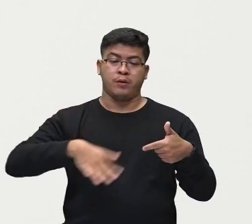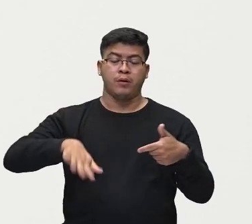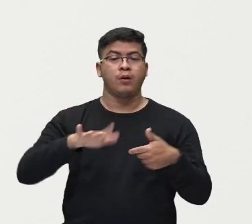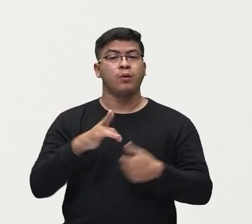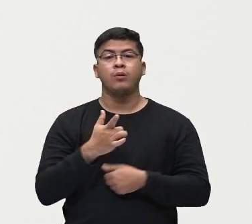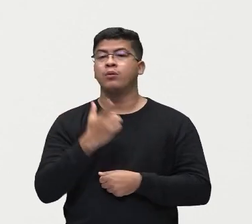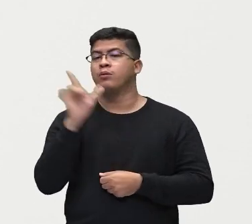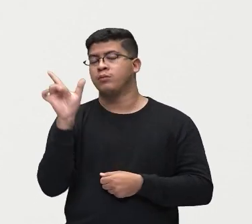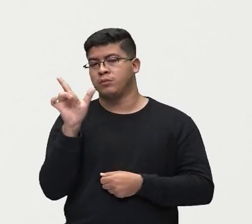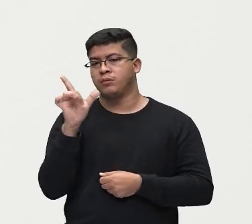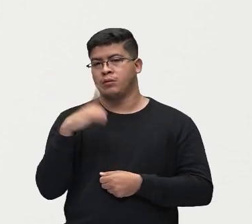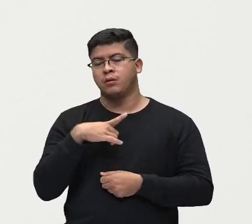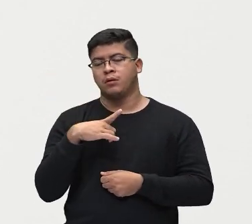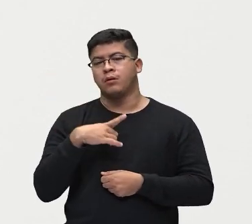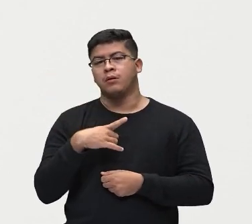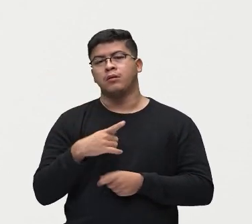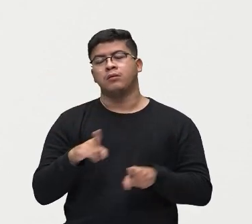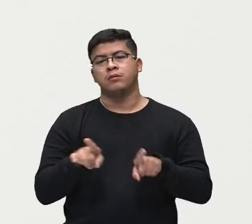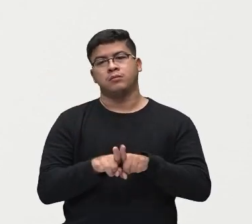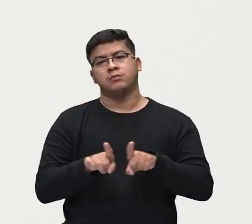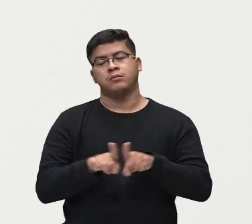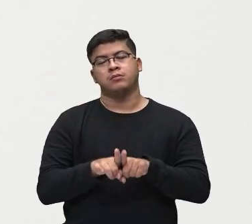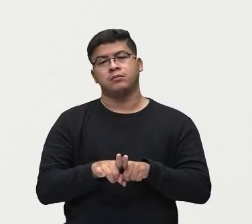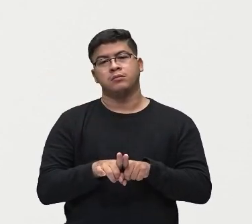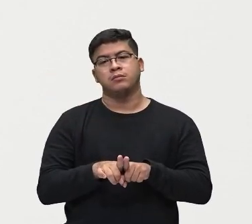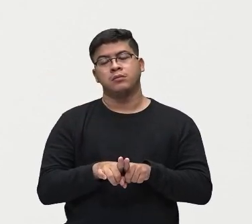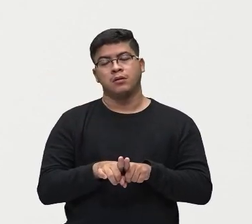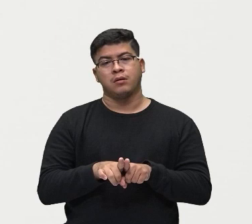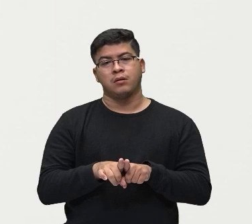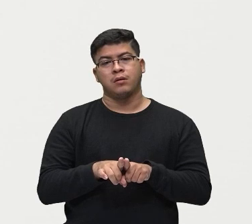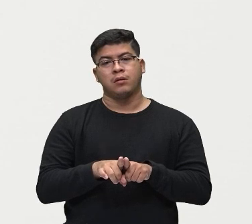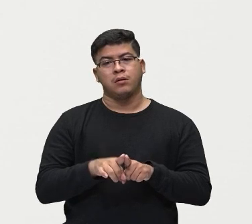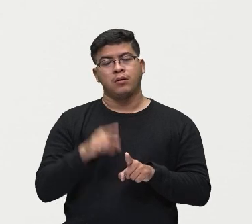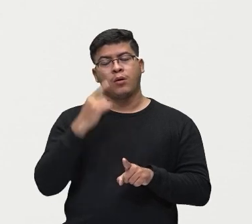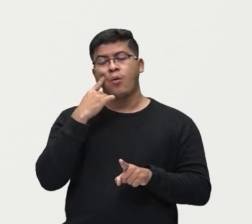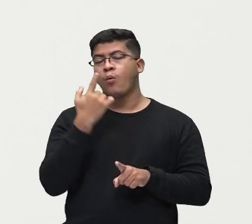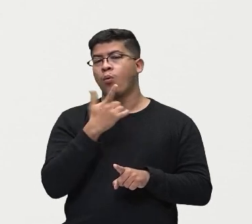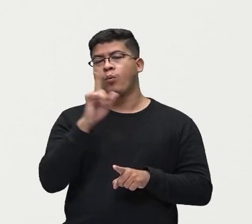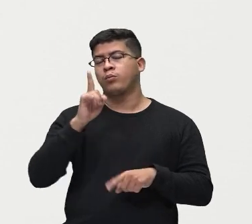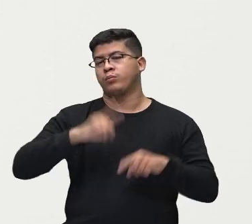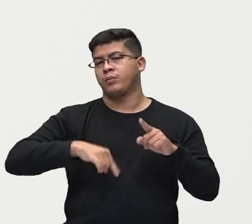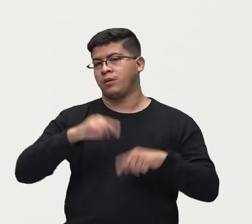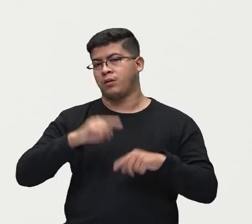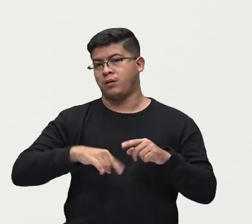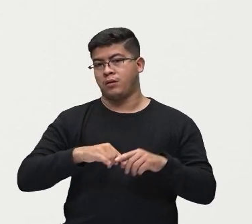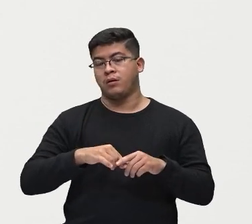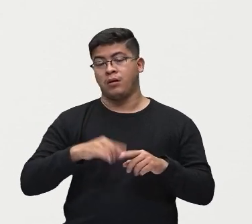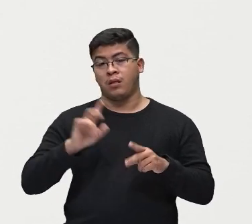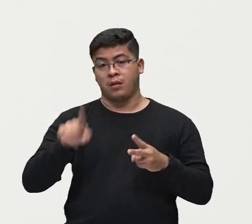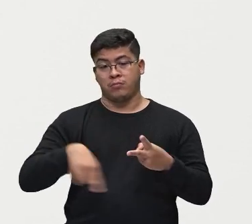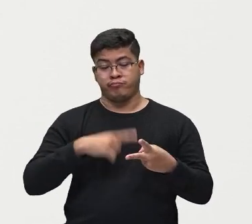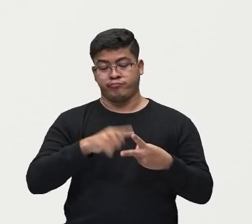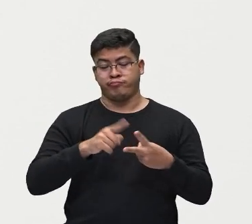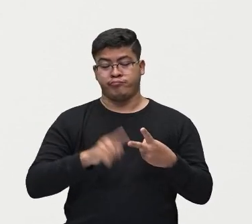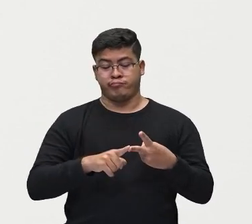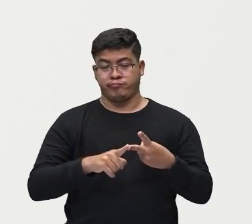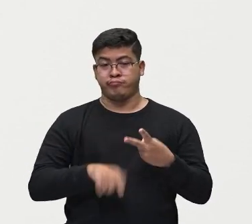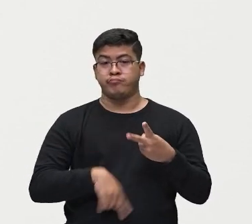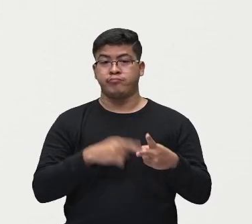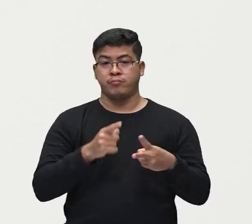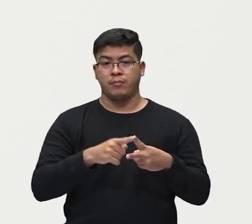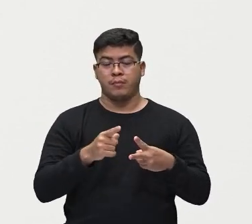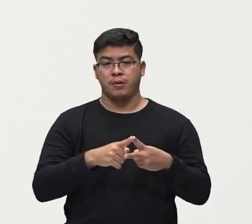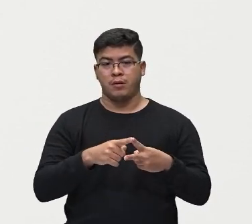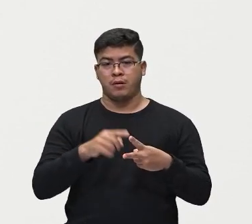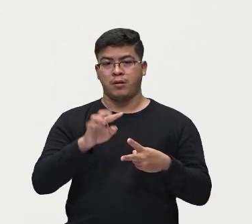resistências, foi possível construir outros utensílios. E aí a gente tem mais dois utensílios também que